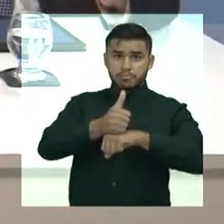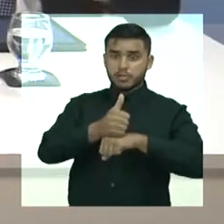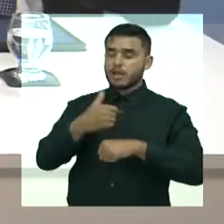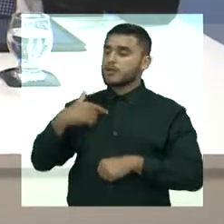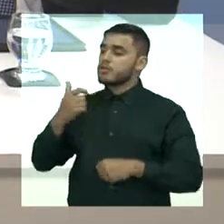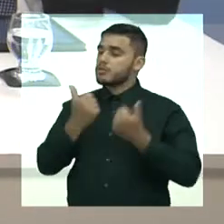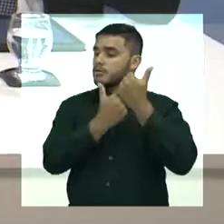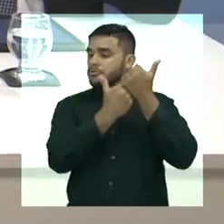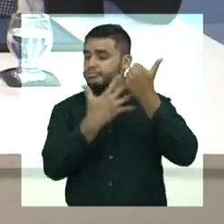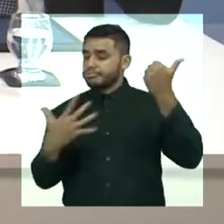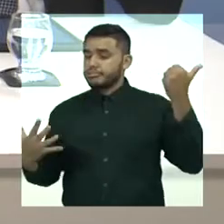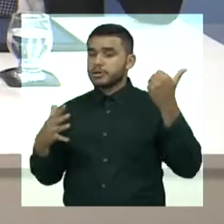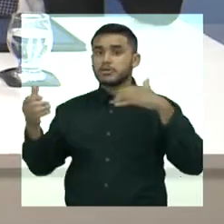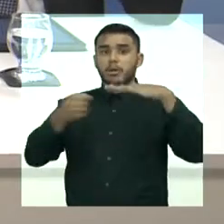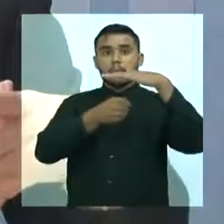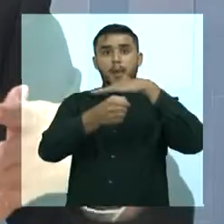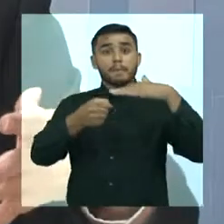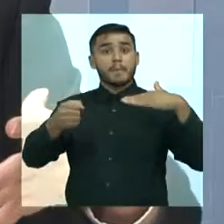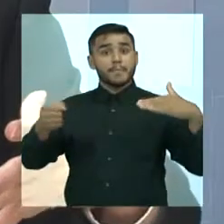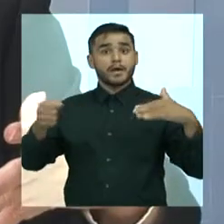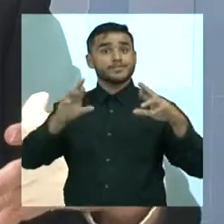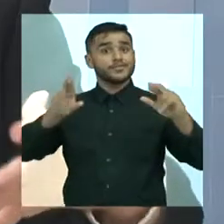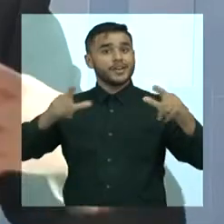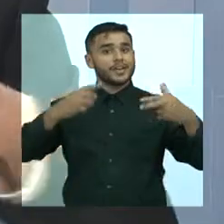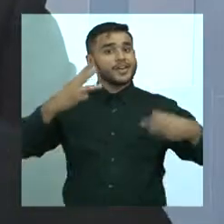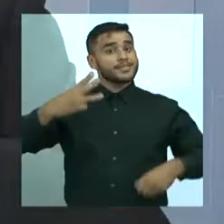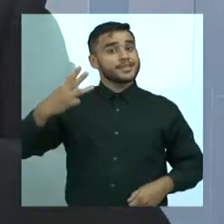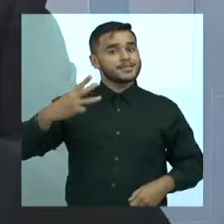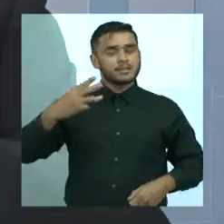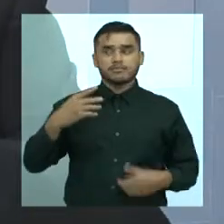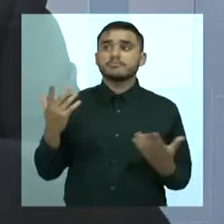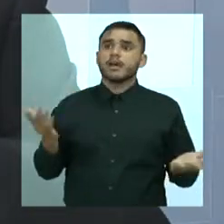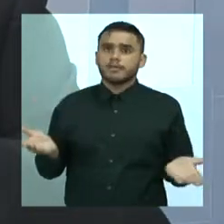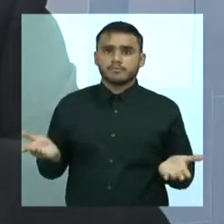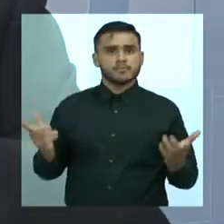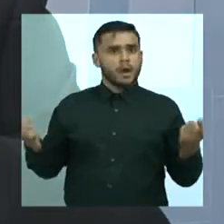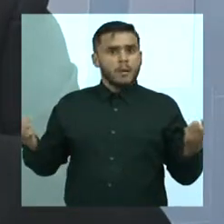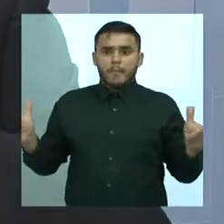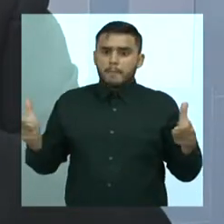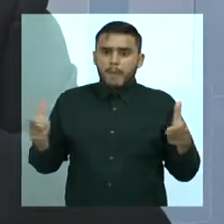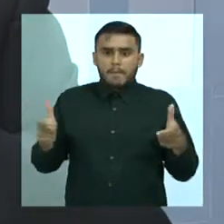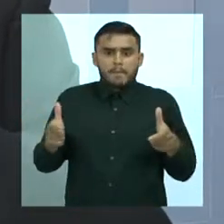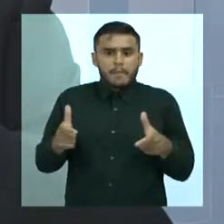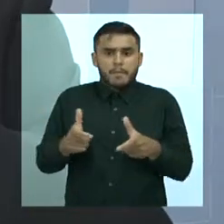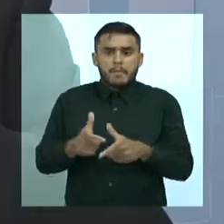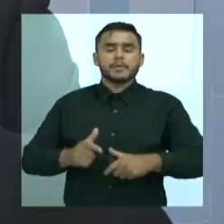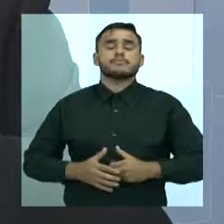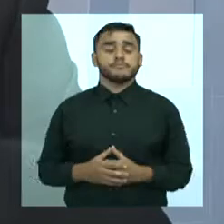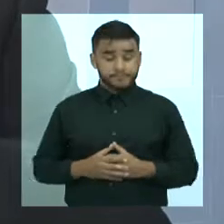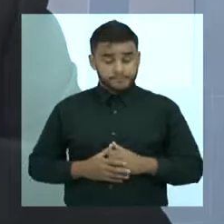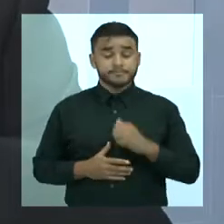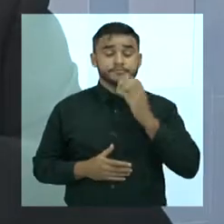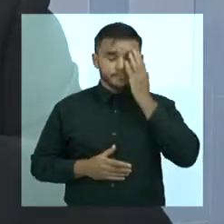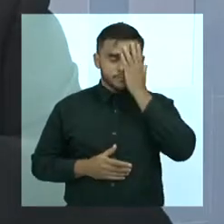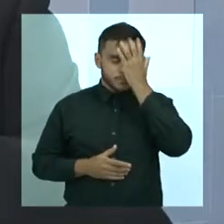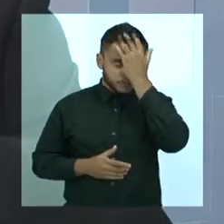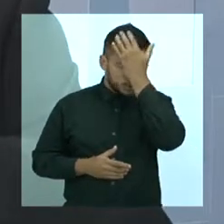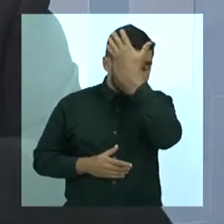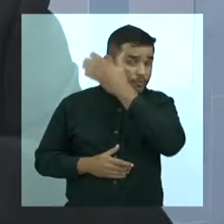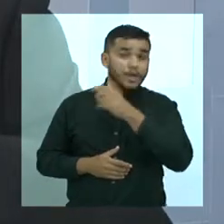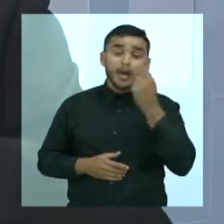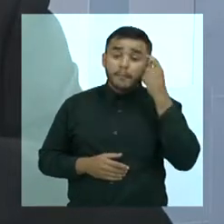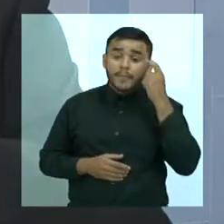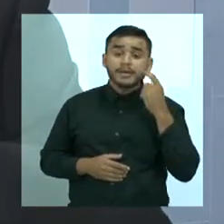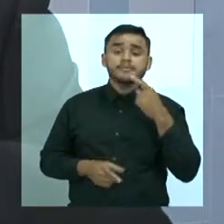terceirizados. Quer dizer, também está se diminuindo esses espaços públicos. Aí você vem e tem